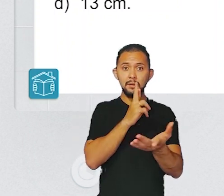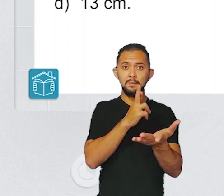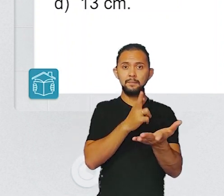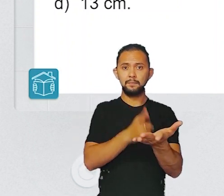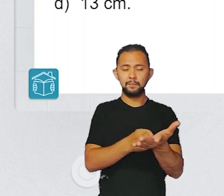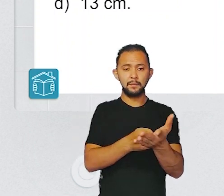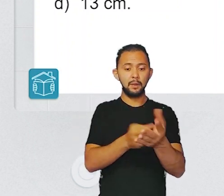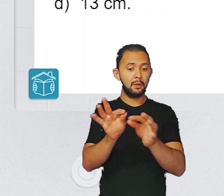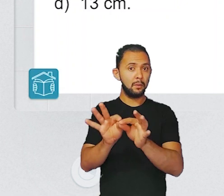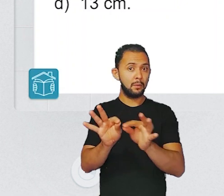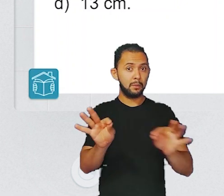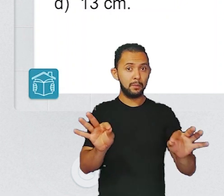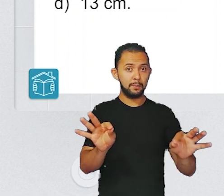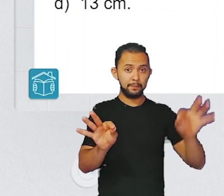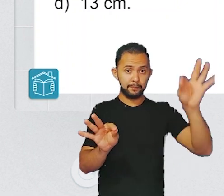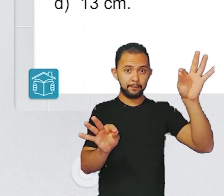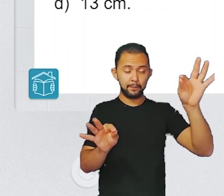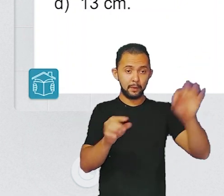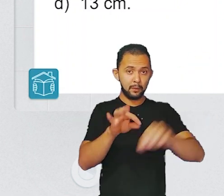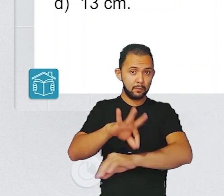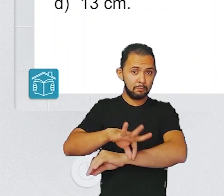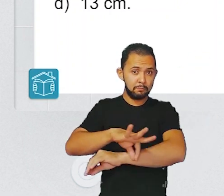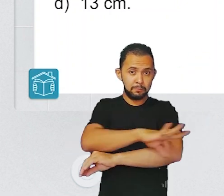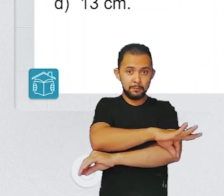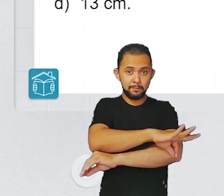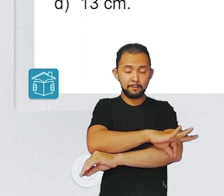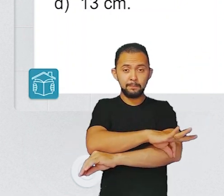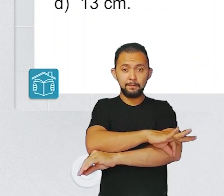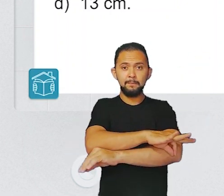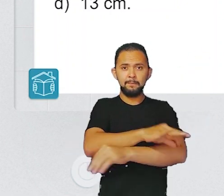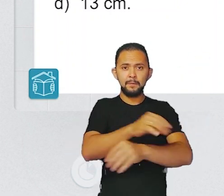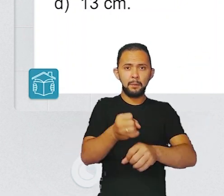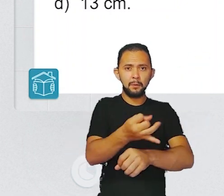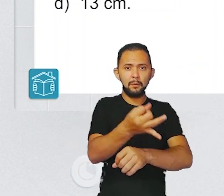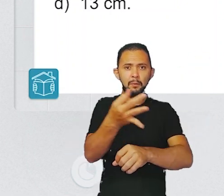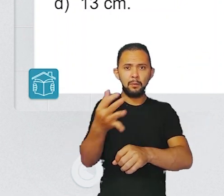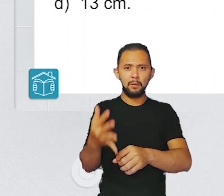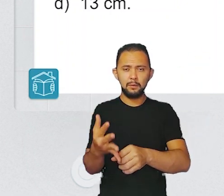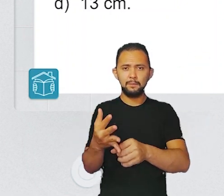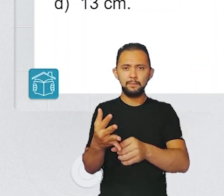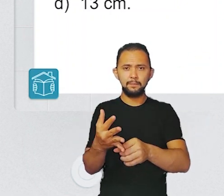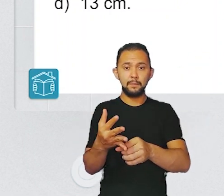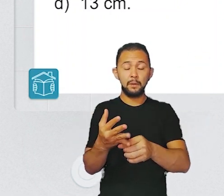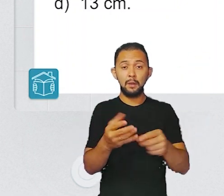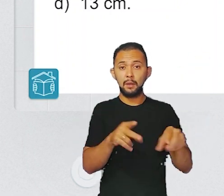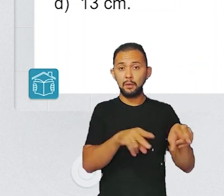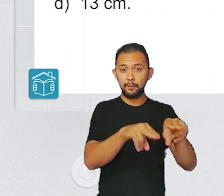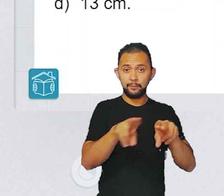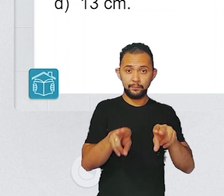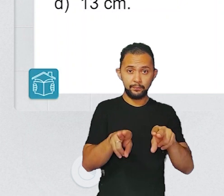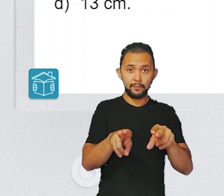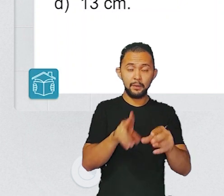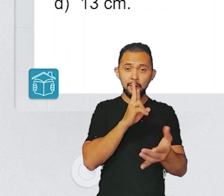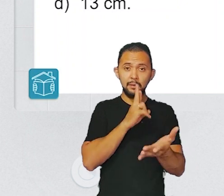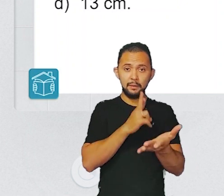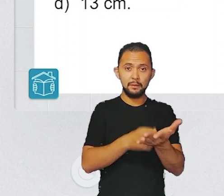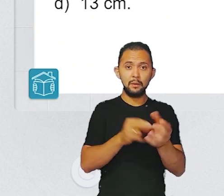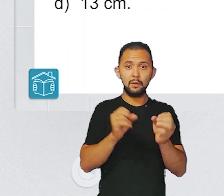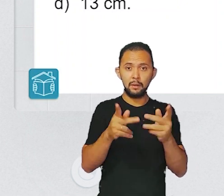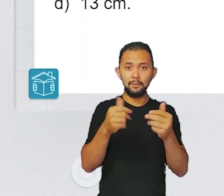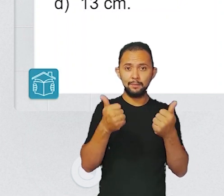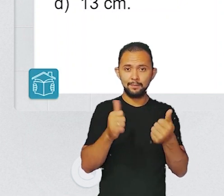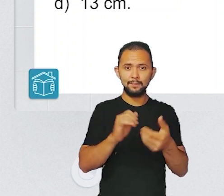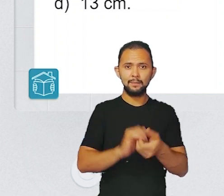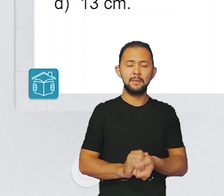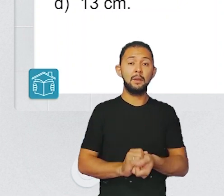que mede o valor de cartões produzidos, tá bom? O número de fatores comuns e esse vai ser a resposta.